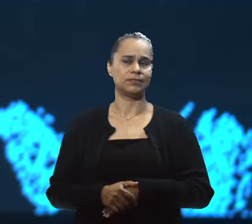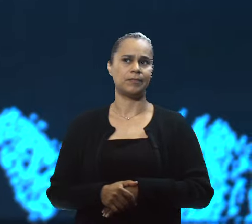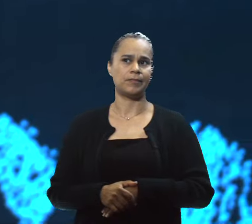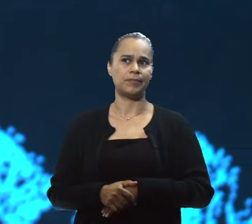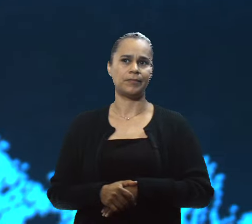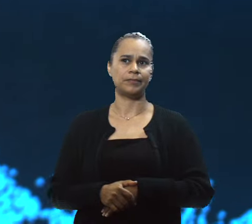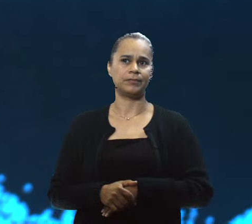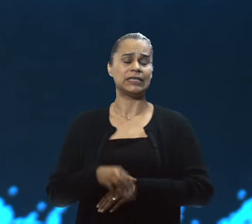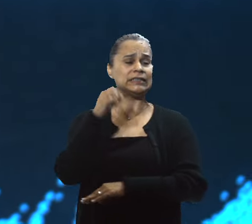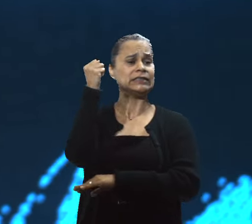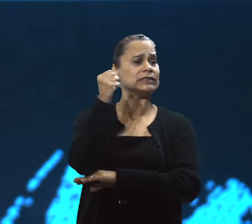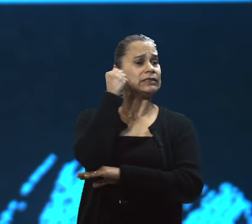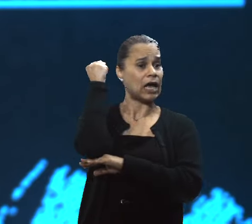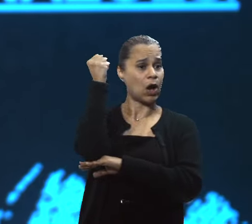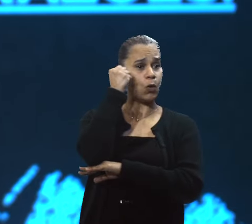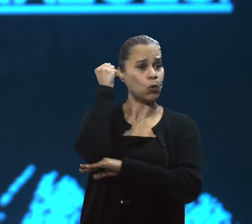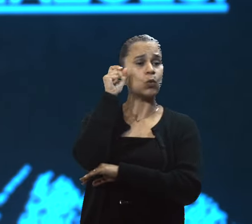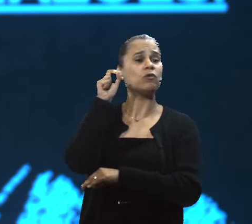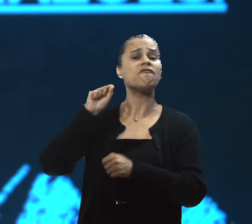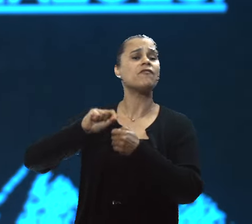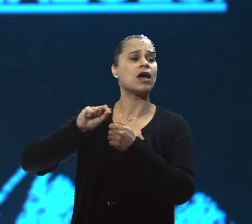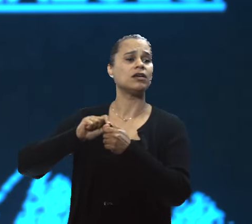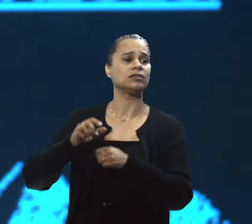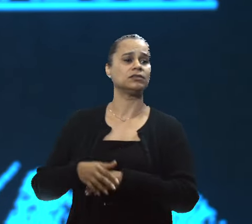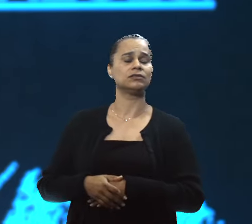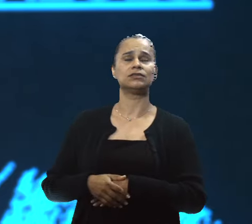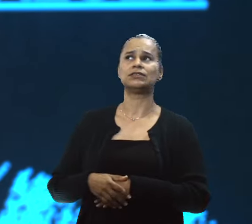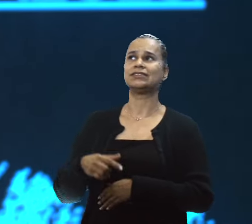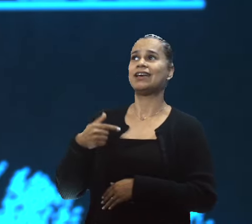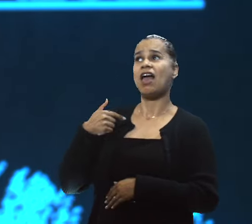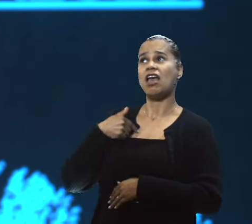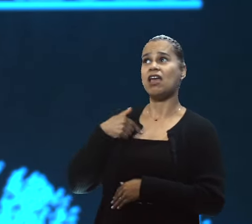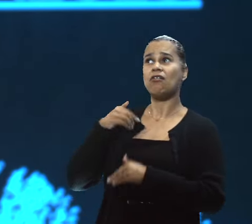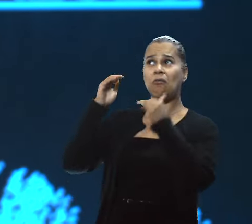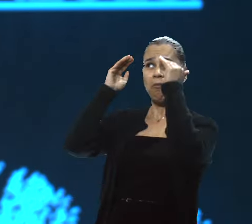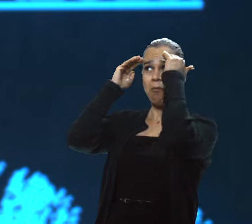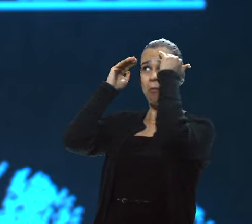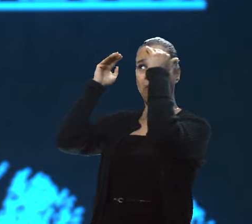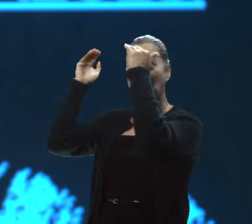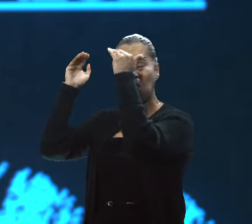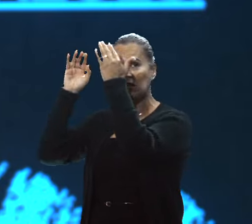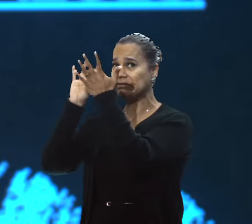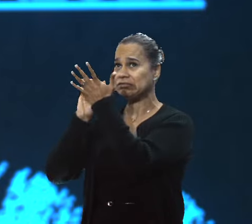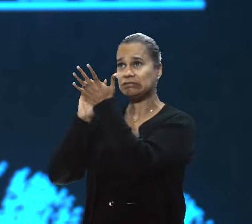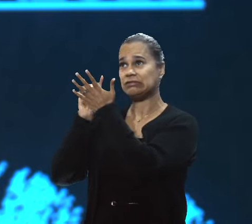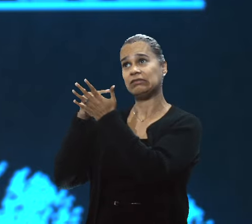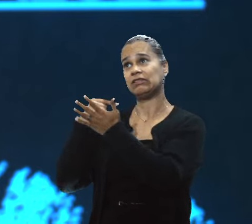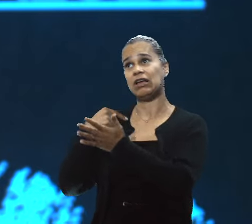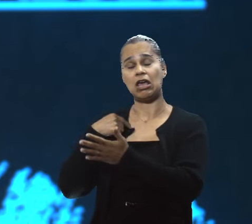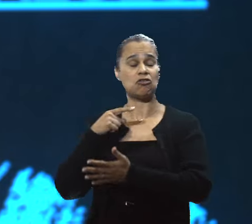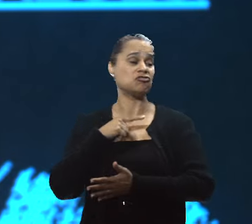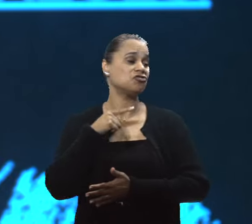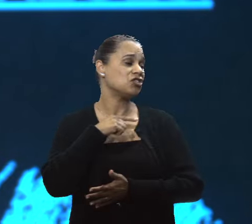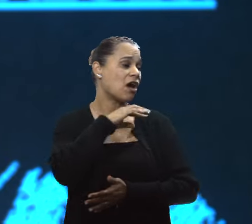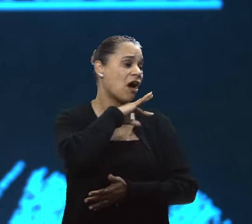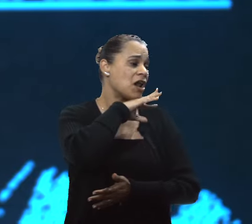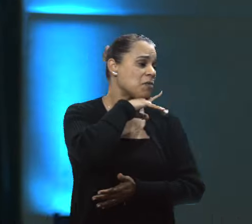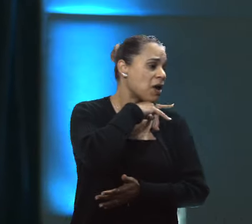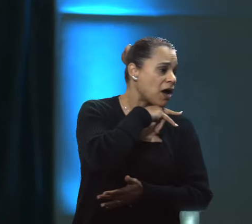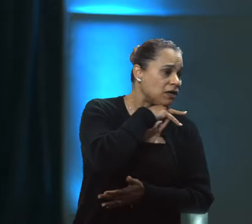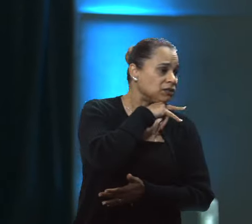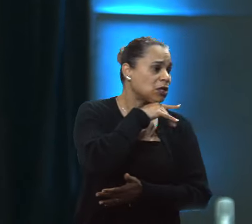desobedeci. Eu tinha uma causa nobre. Em vez de simplesmente matar os animais, eu